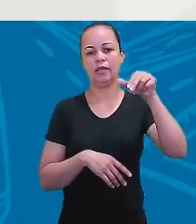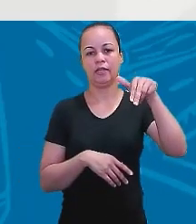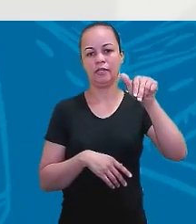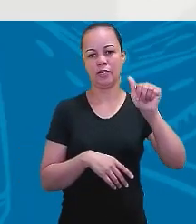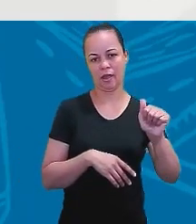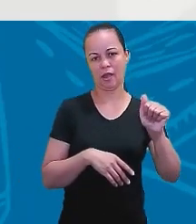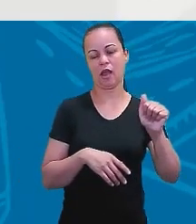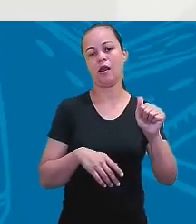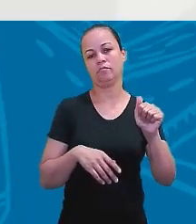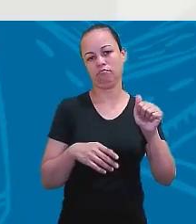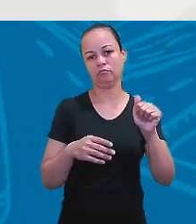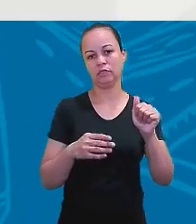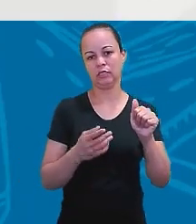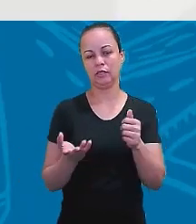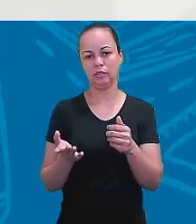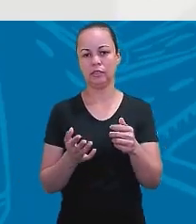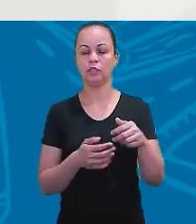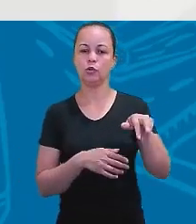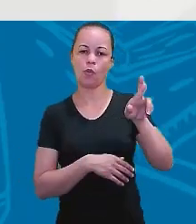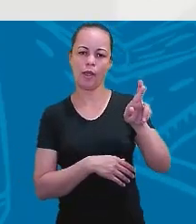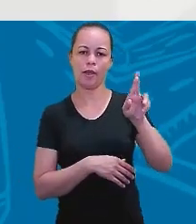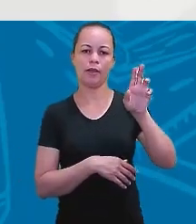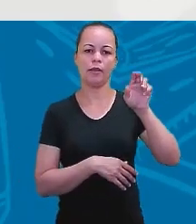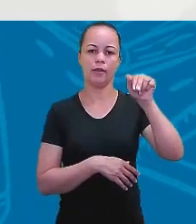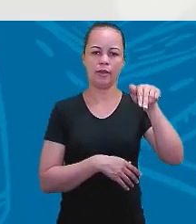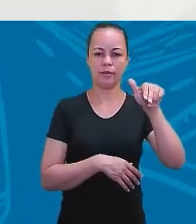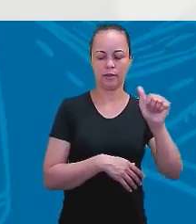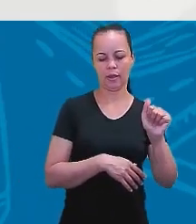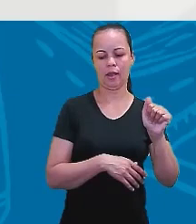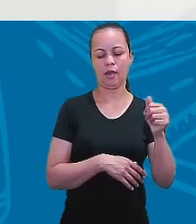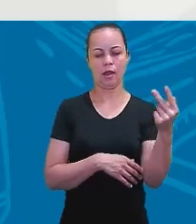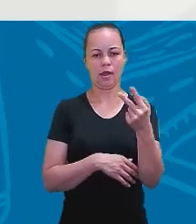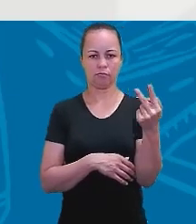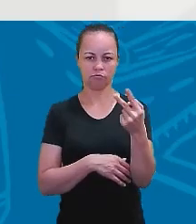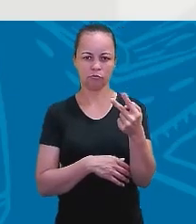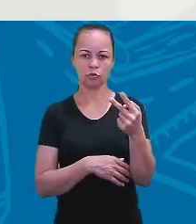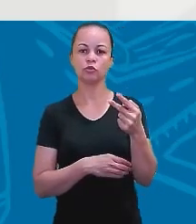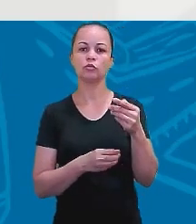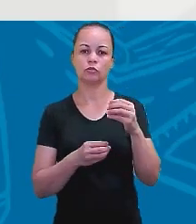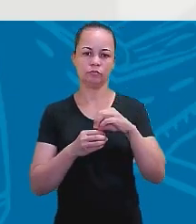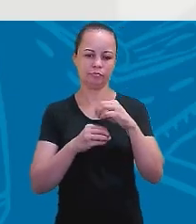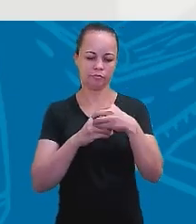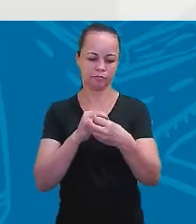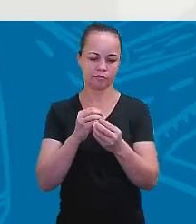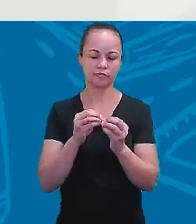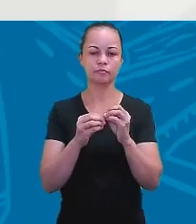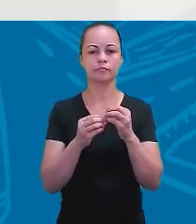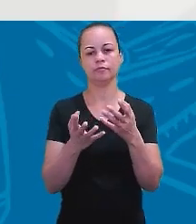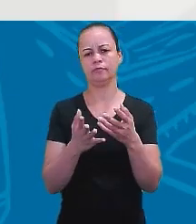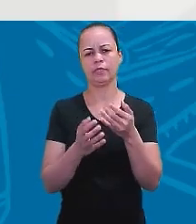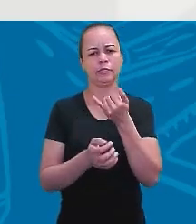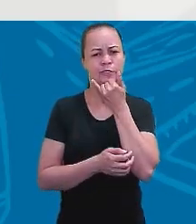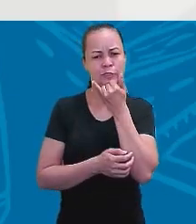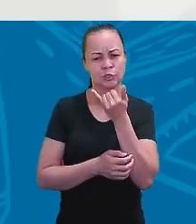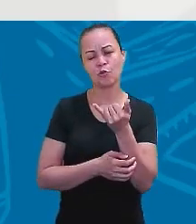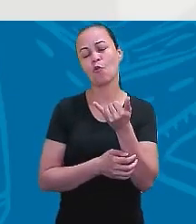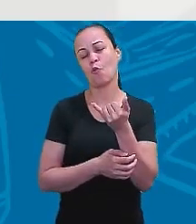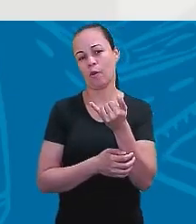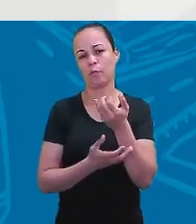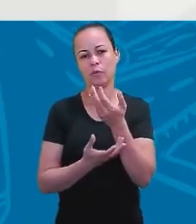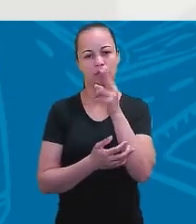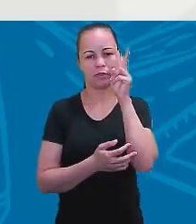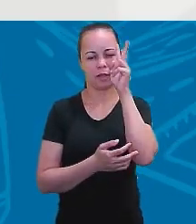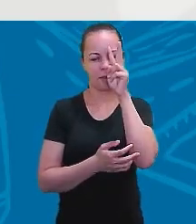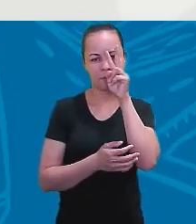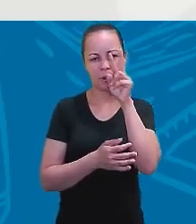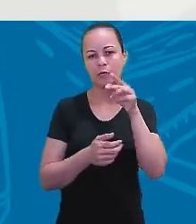Que molécula? A molécula do RNA e a molécula do DNA. Peço desculpa a vocês pela minha distração,